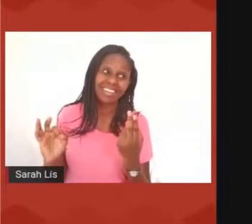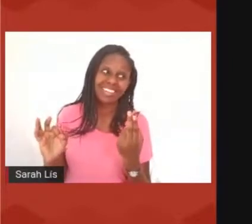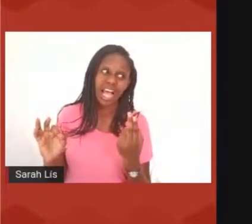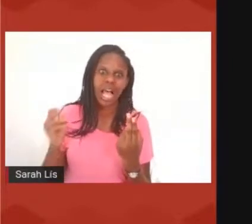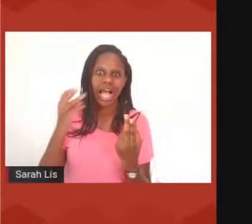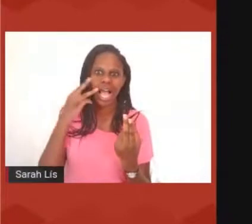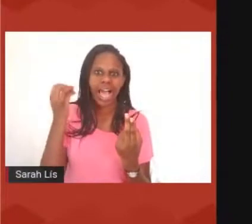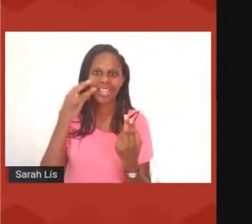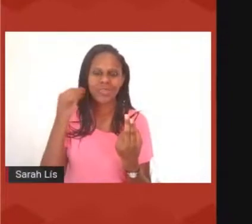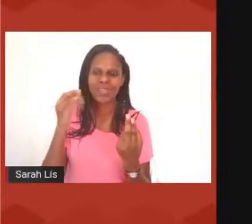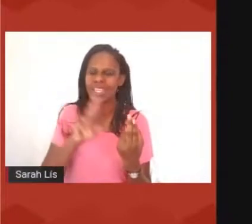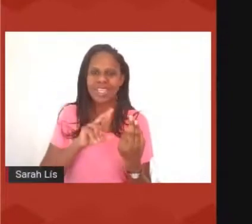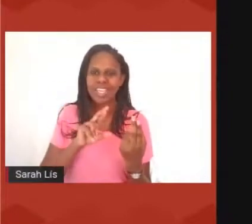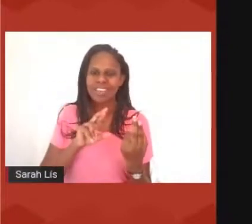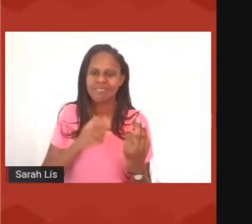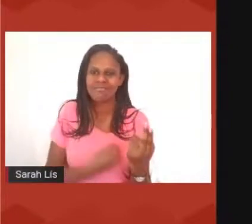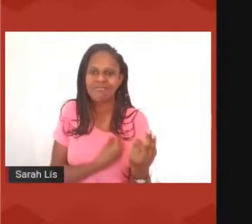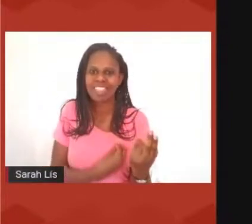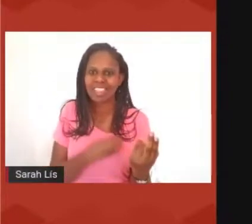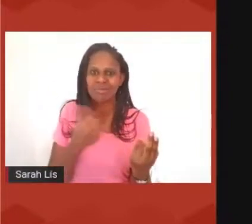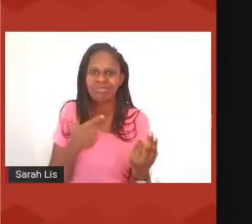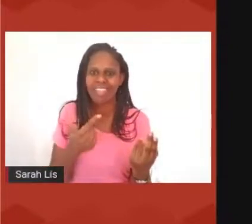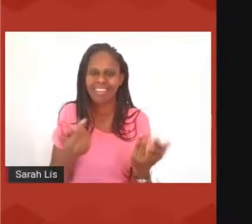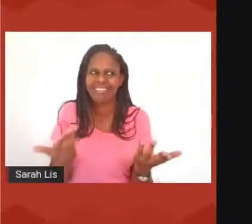não vivo, né?